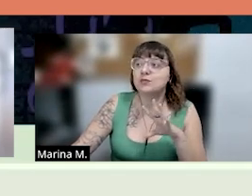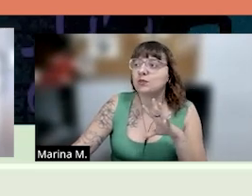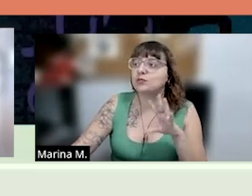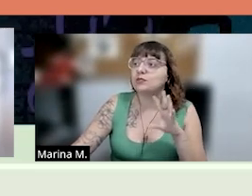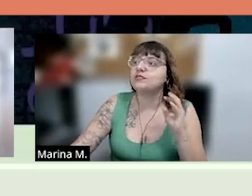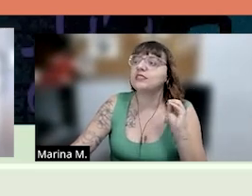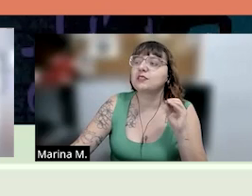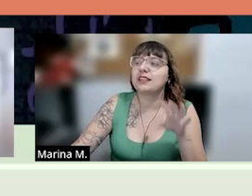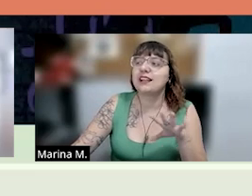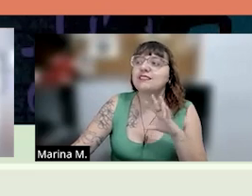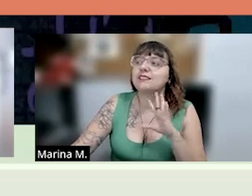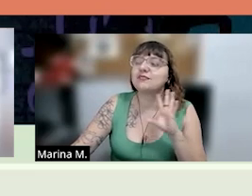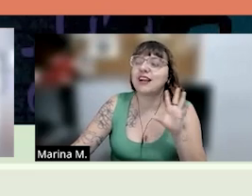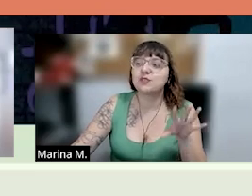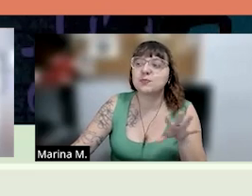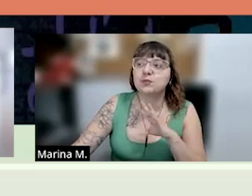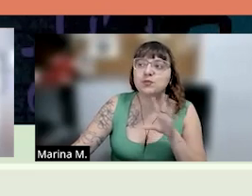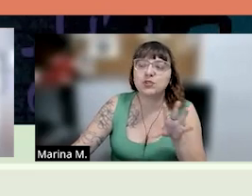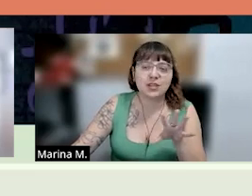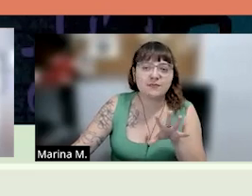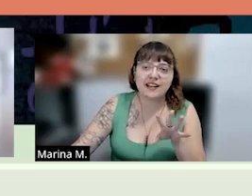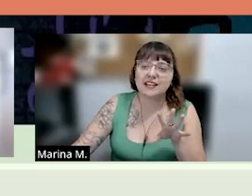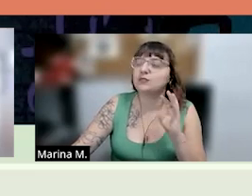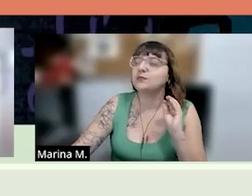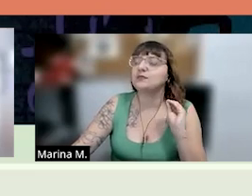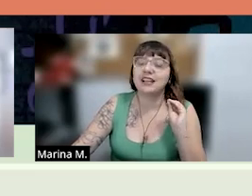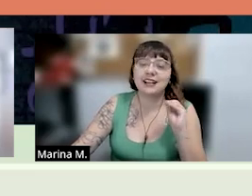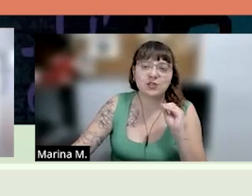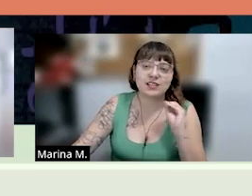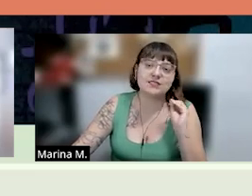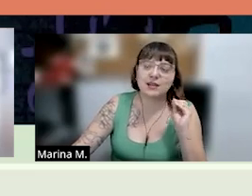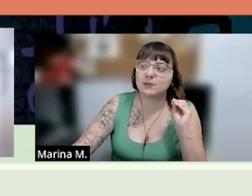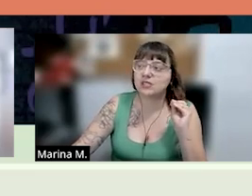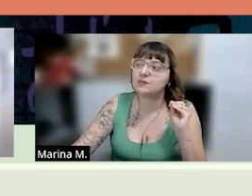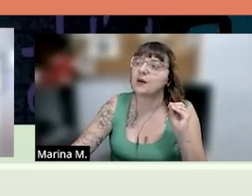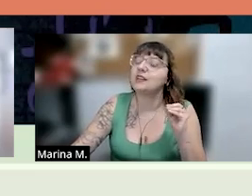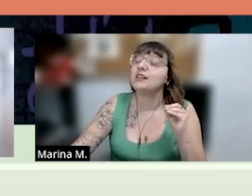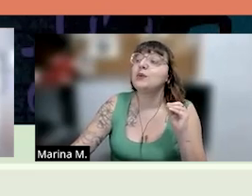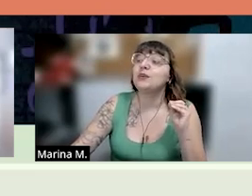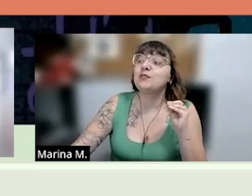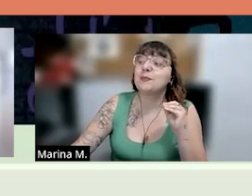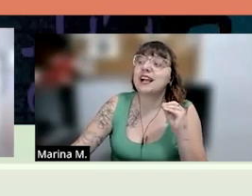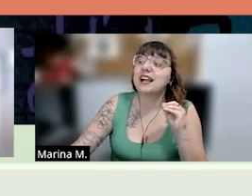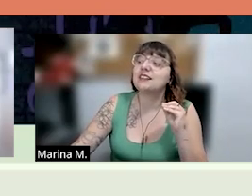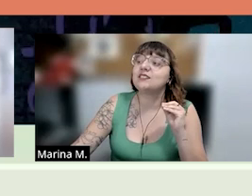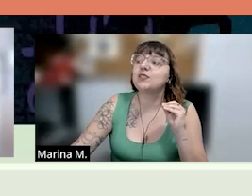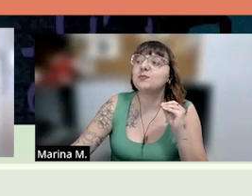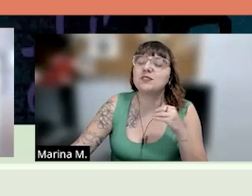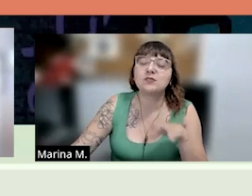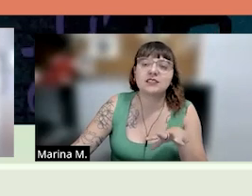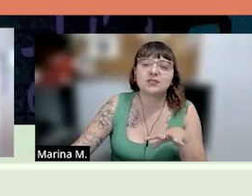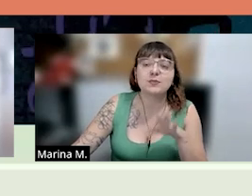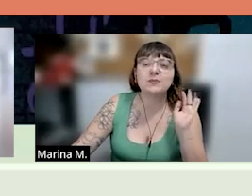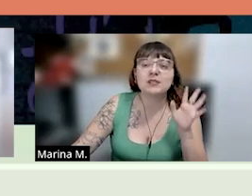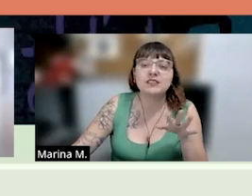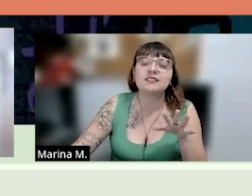Brasil todo, você tem vários produtos de Shapefile relacionados à malha municipal. Eu vou pegar do Espírito